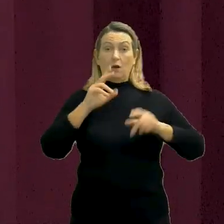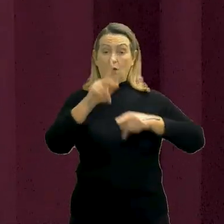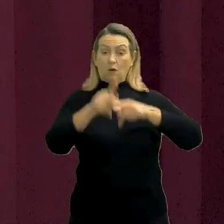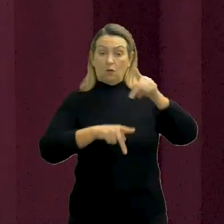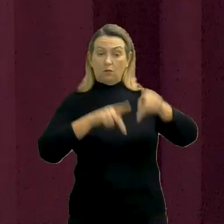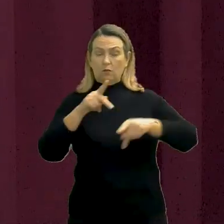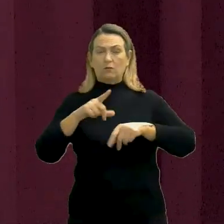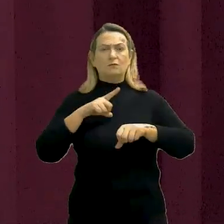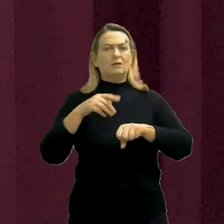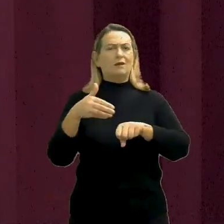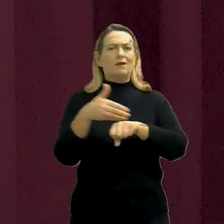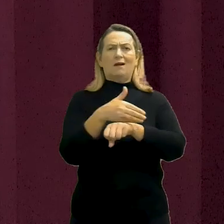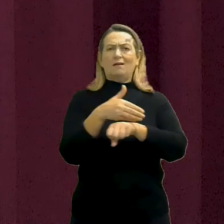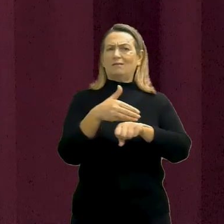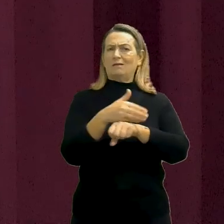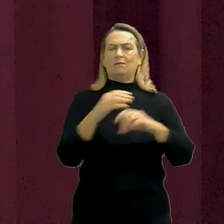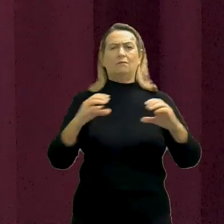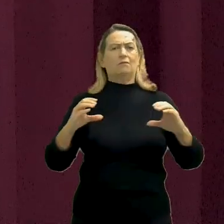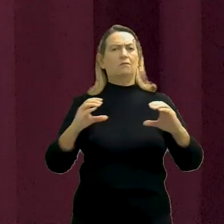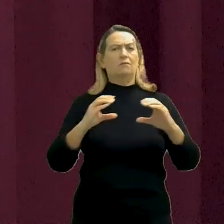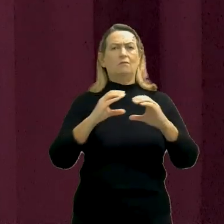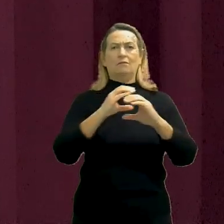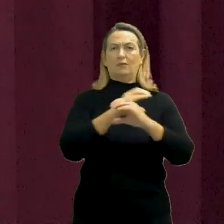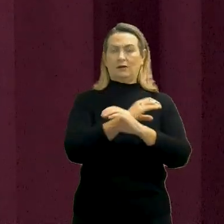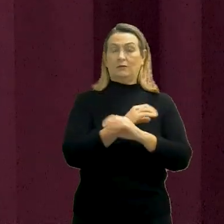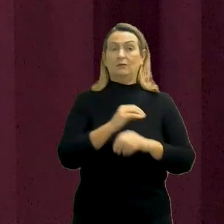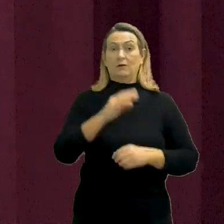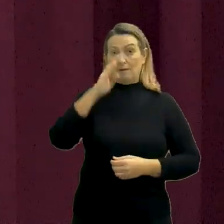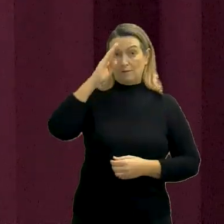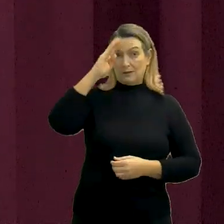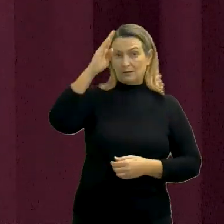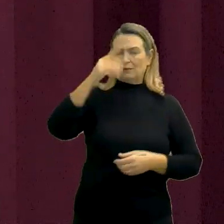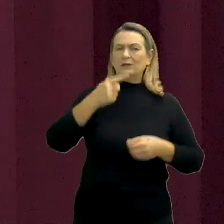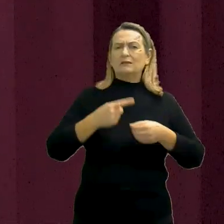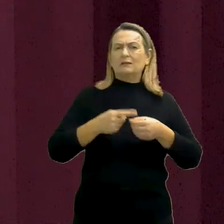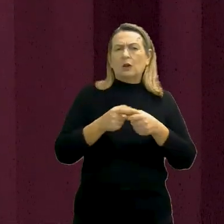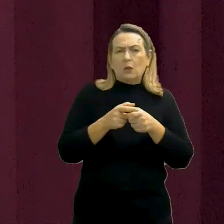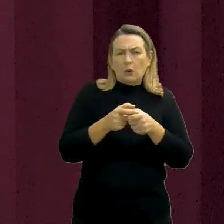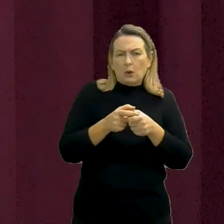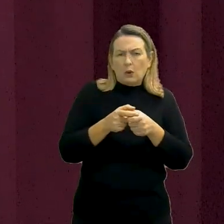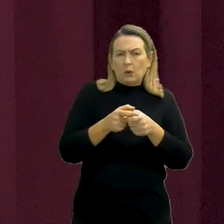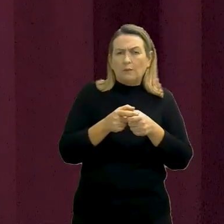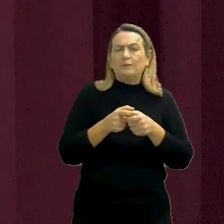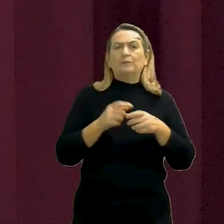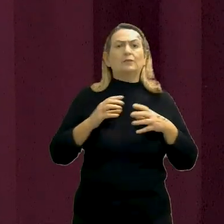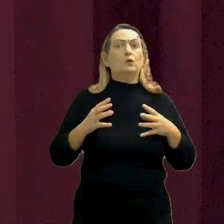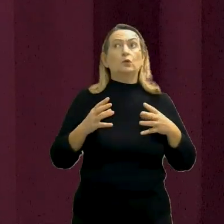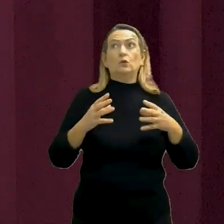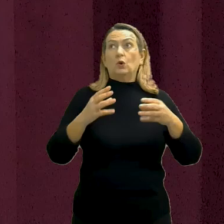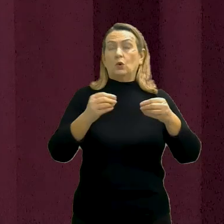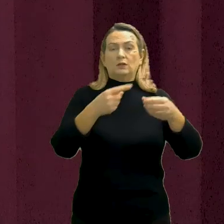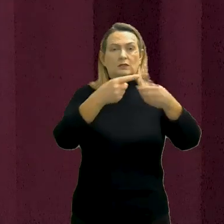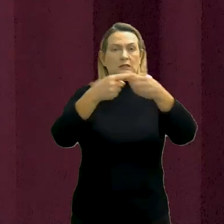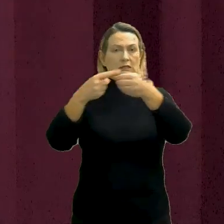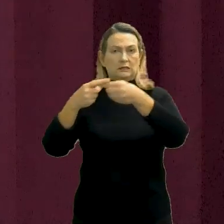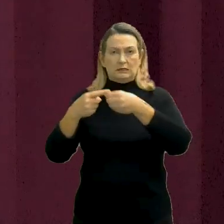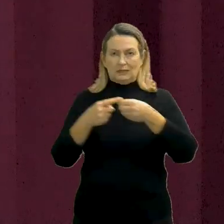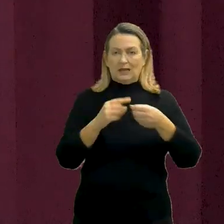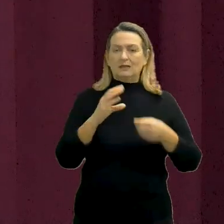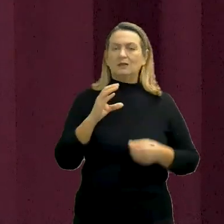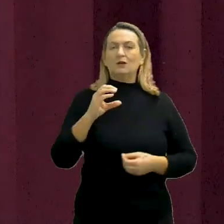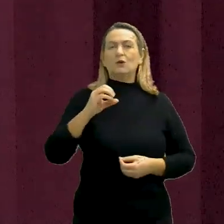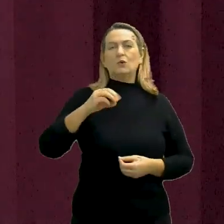instituição e principalmente nos municípios pequenos em todos os municípios eh em todas as comarcas ou